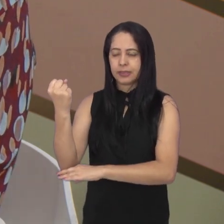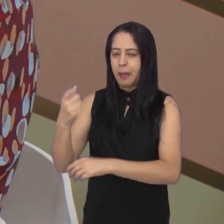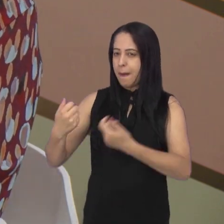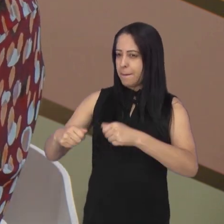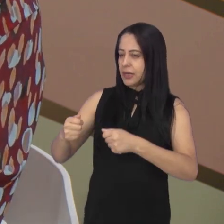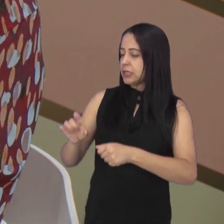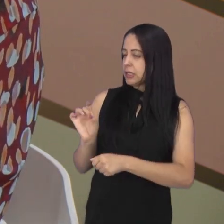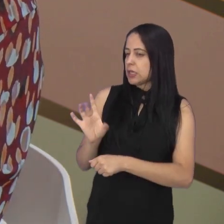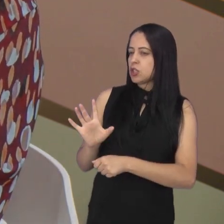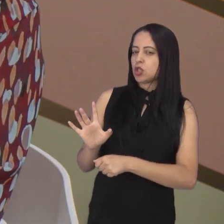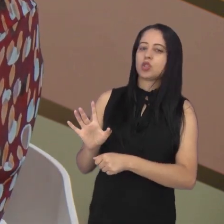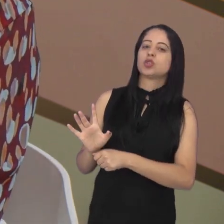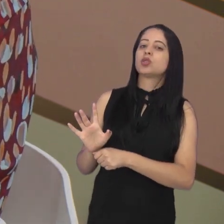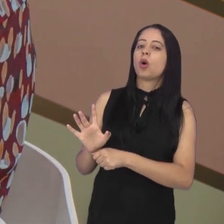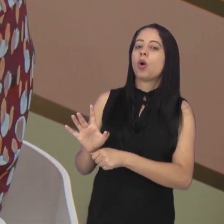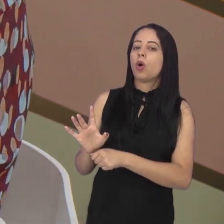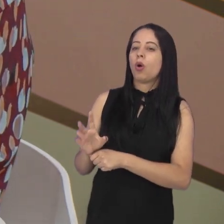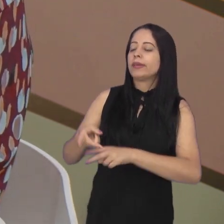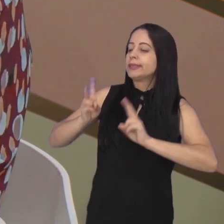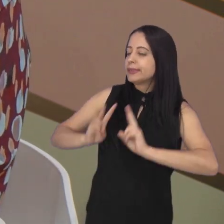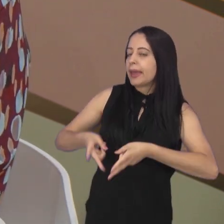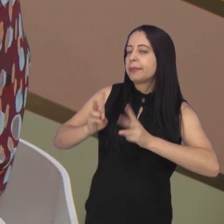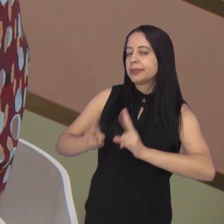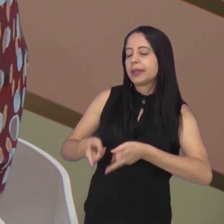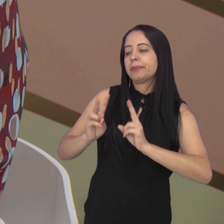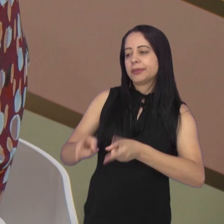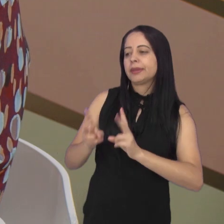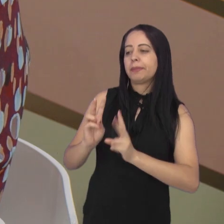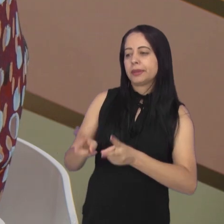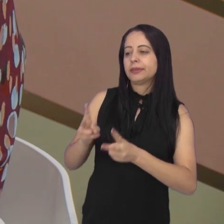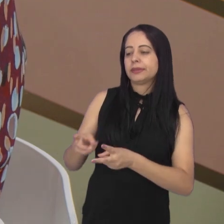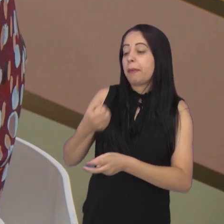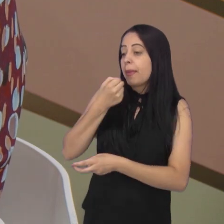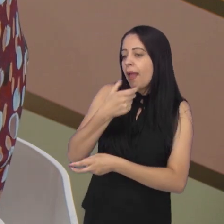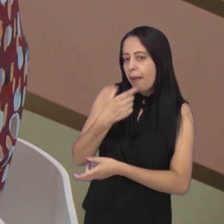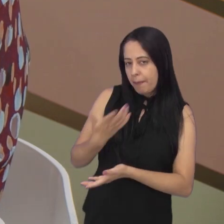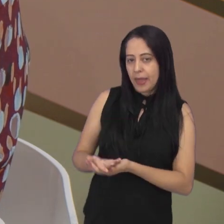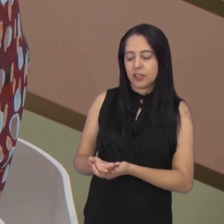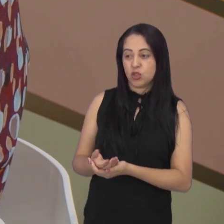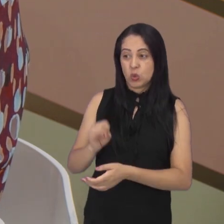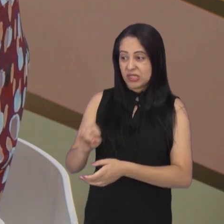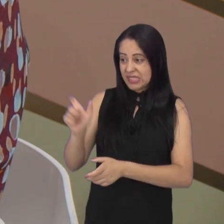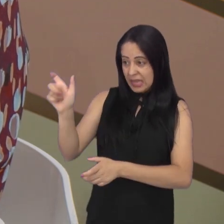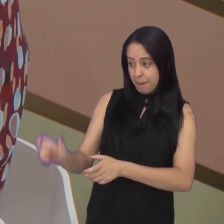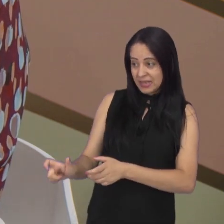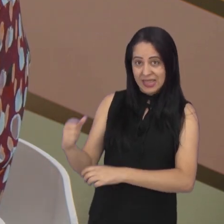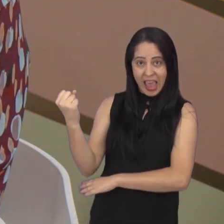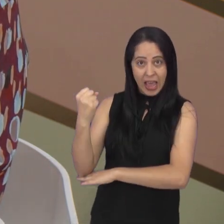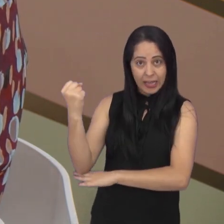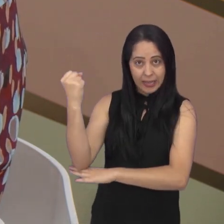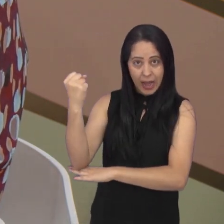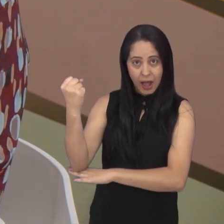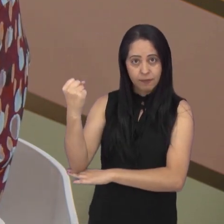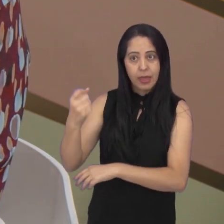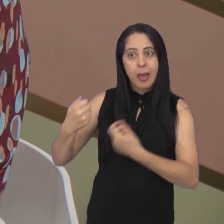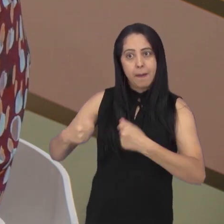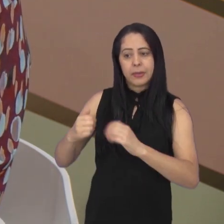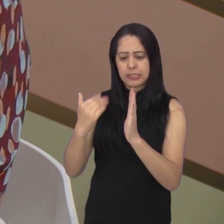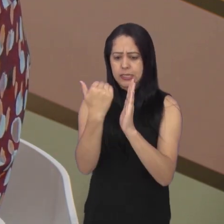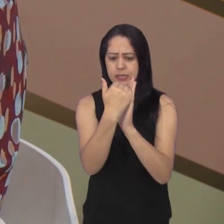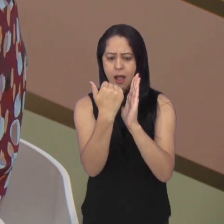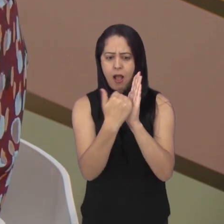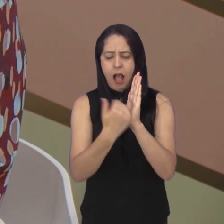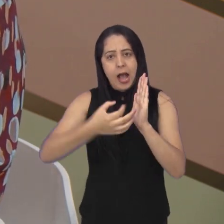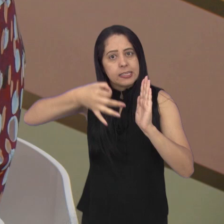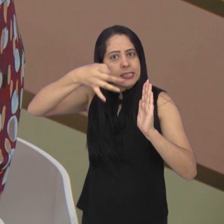é só de resgate ou uma terapia contínua de manutenção. Então, os pacientes que são mais graves, eles têm que seguir à risca